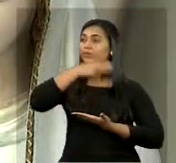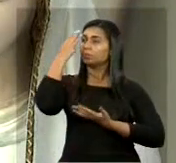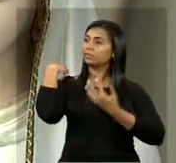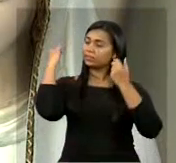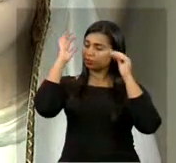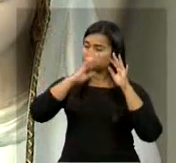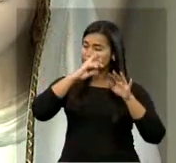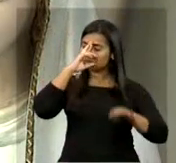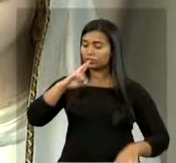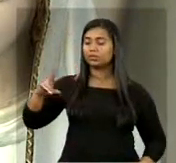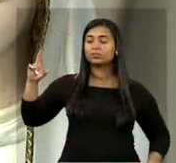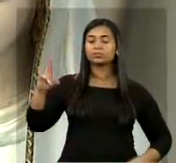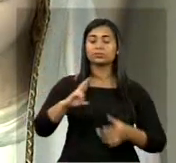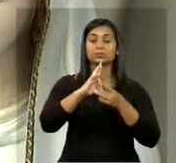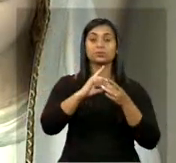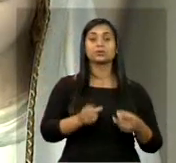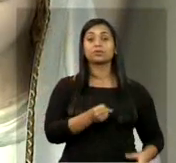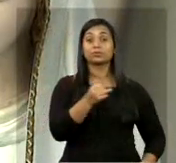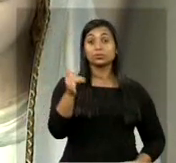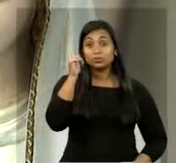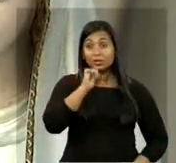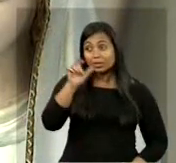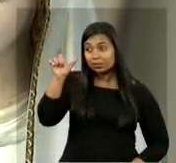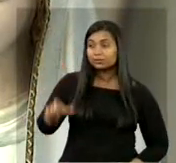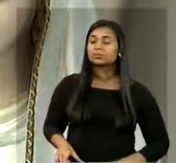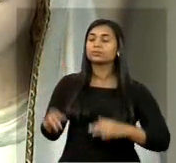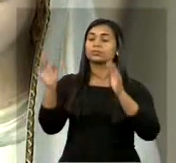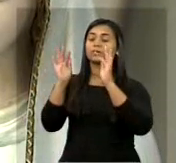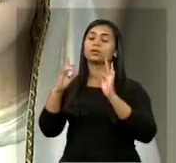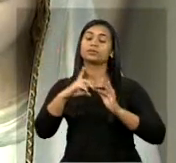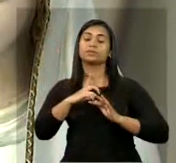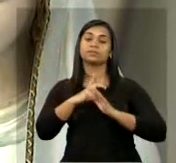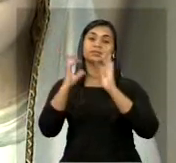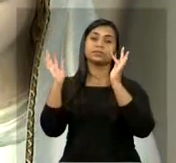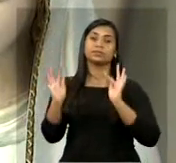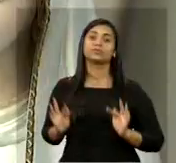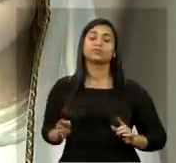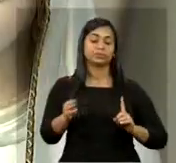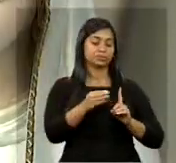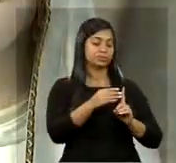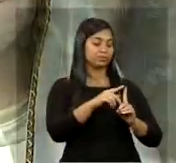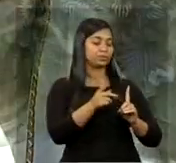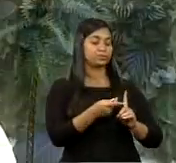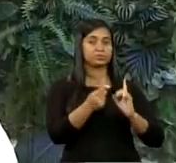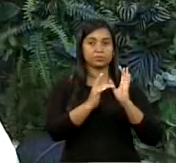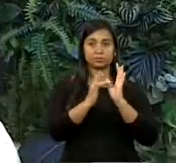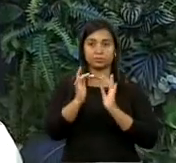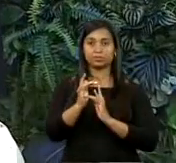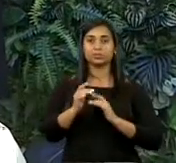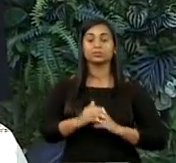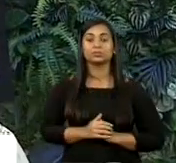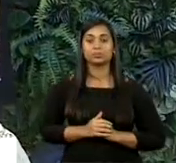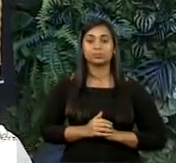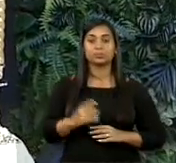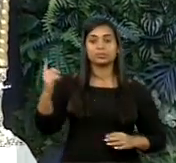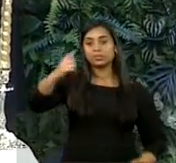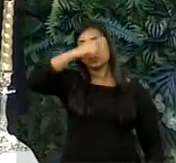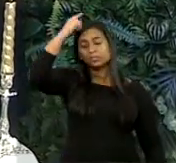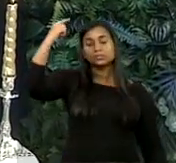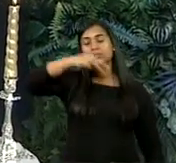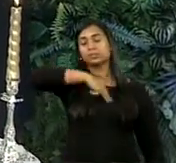Amém. Ave Maria, cheia de graça, o Senhor é convosco. Bendita sois vós entre as mulheres e bendito é o fruto do vosso ventre,